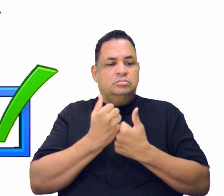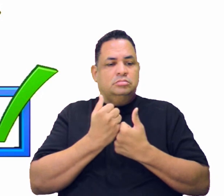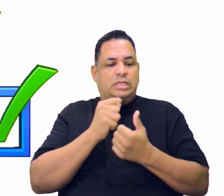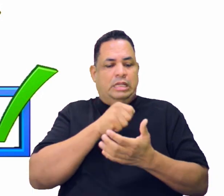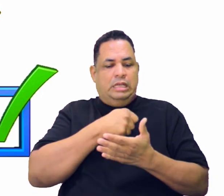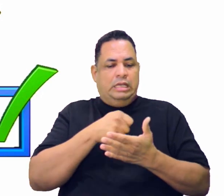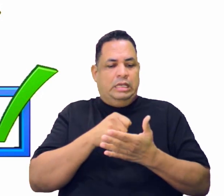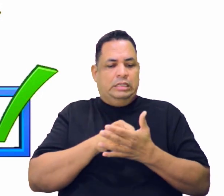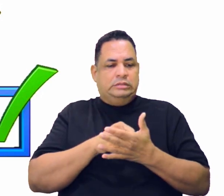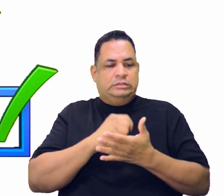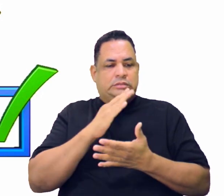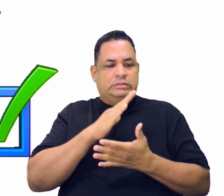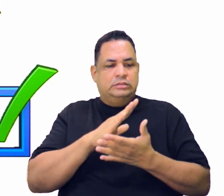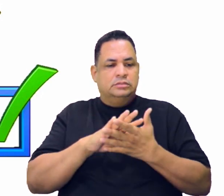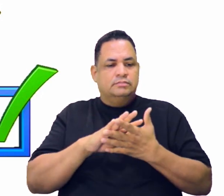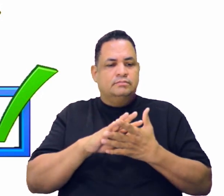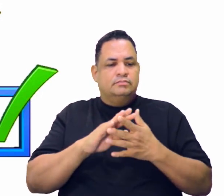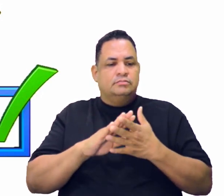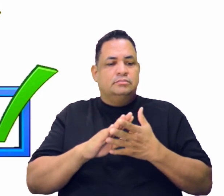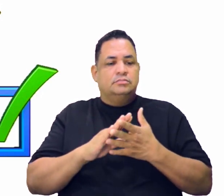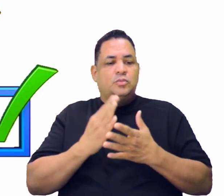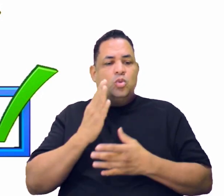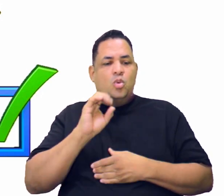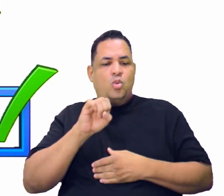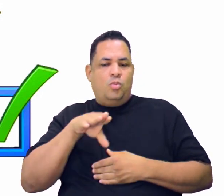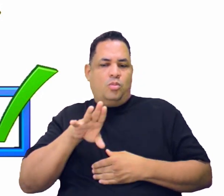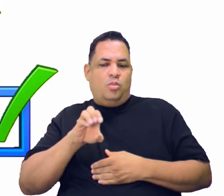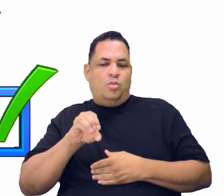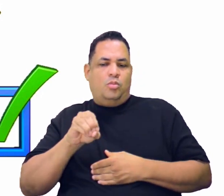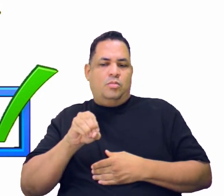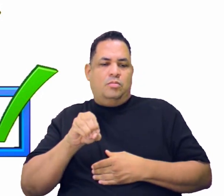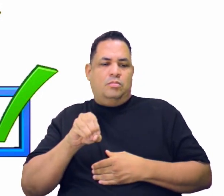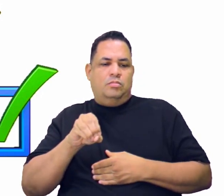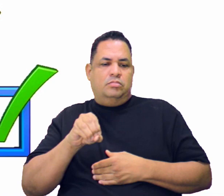amadinho. Ó, como